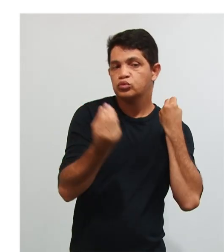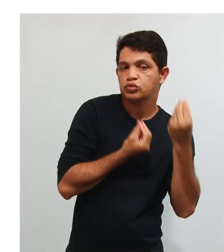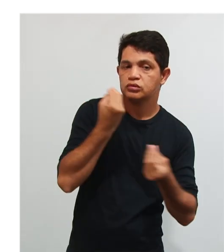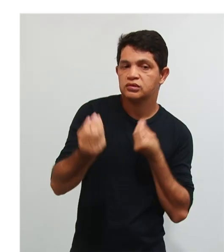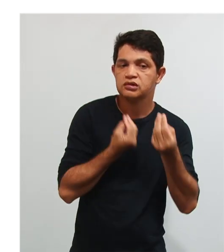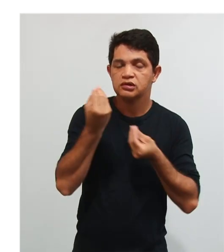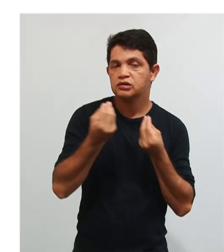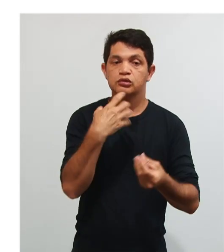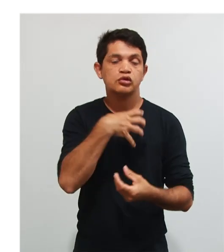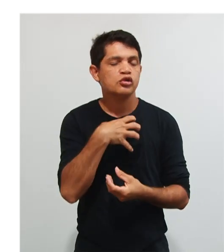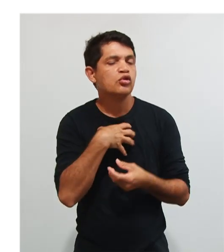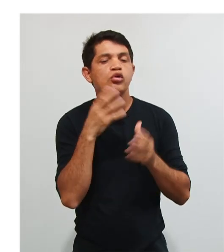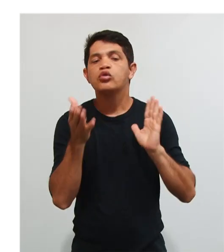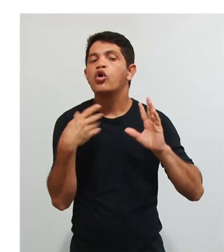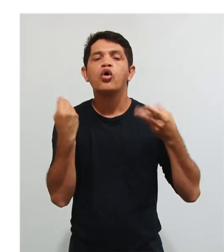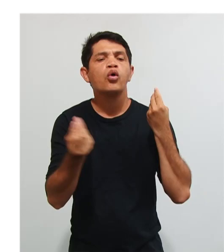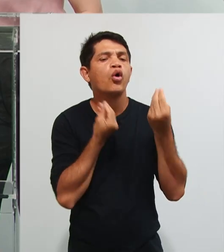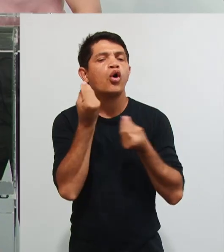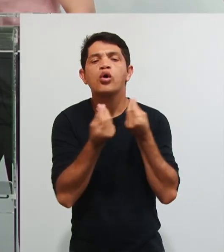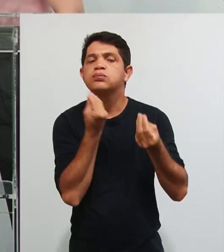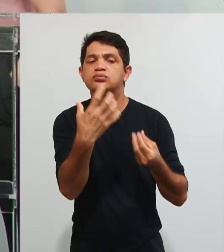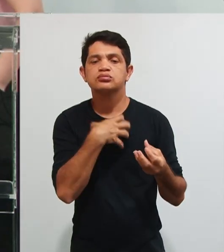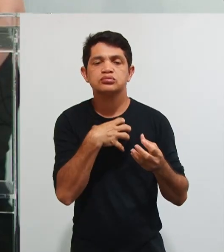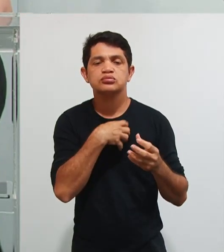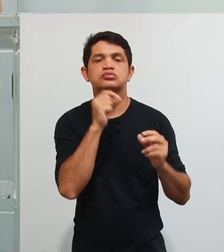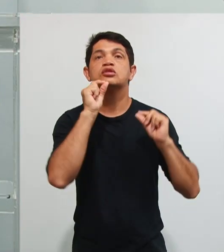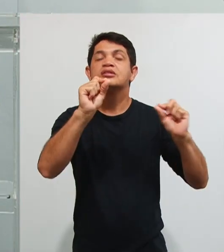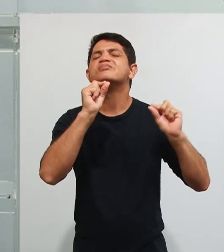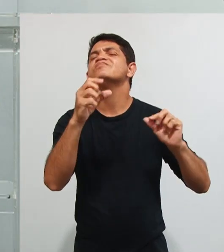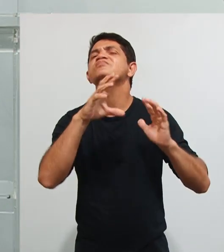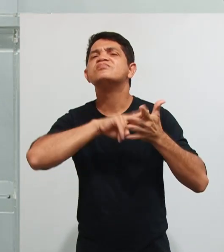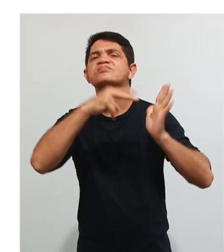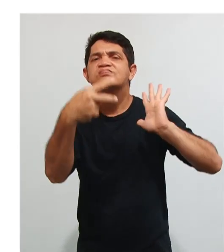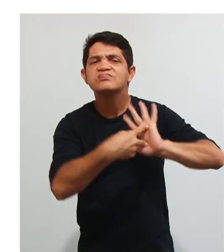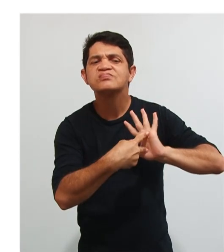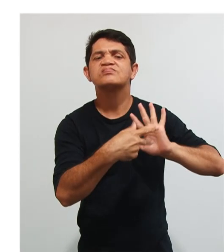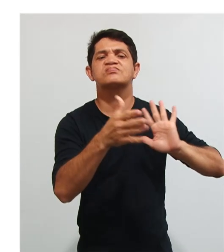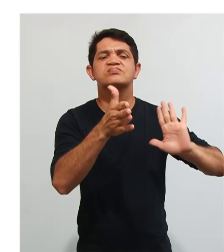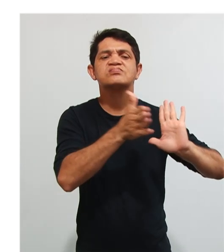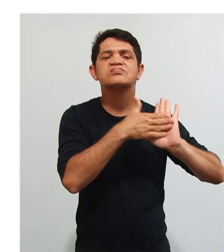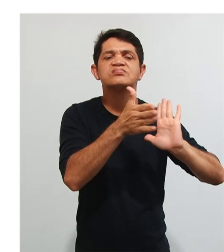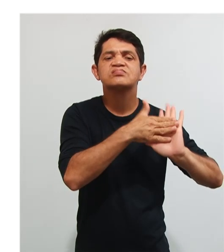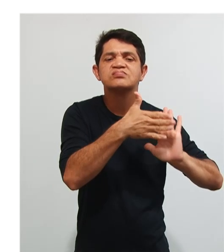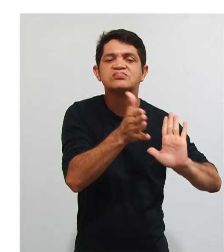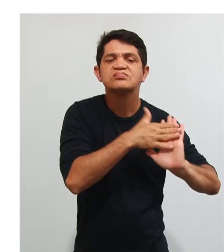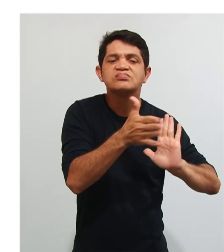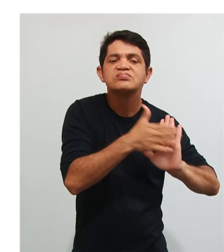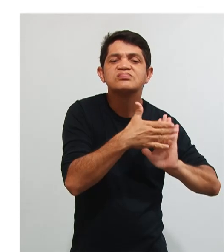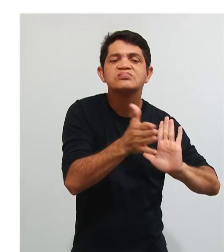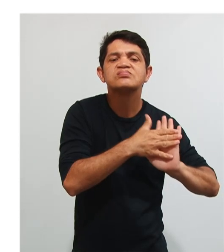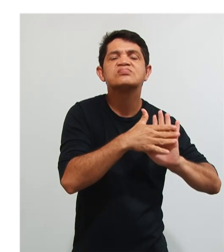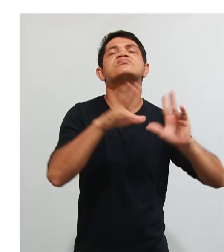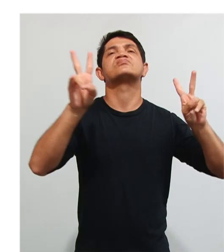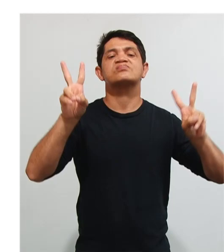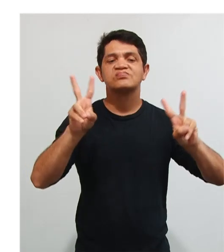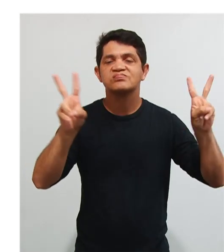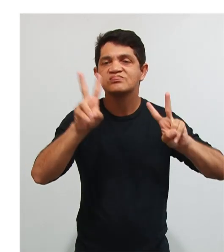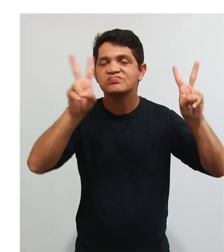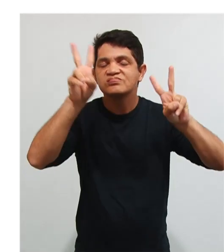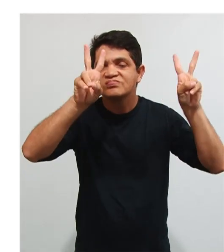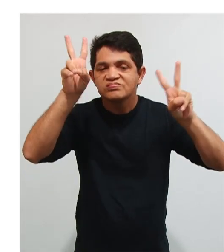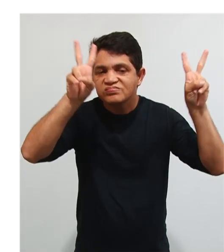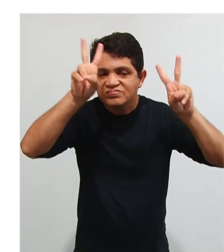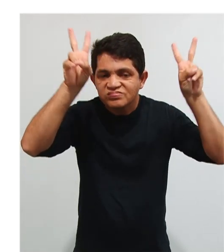desse planejamento. Esse sentido, senhores, ele expressa o quê? Os propósitos dessa organização,